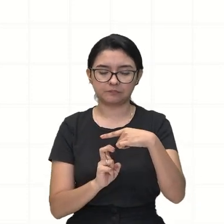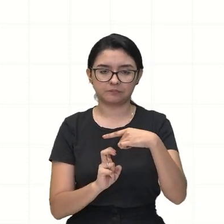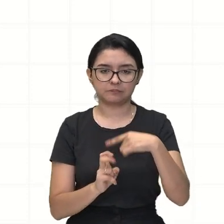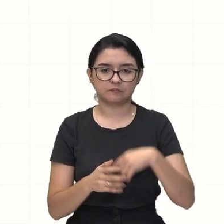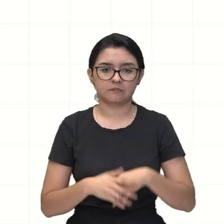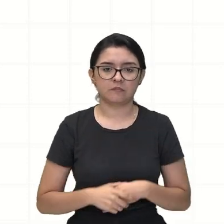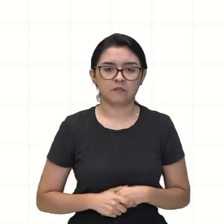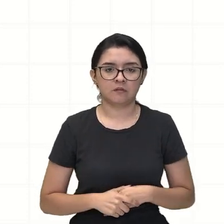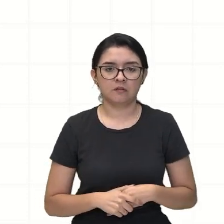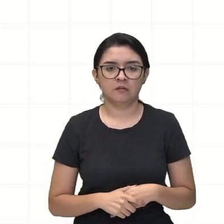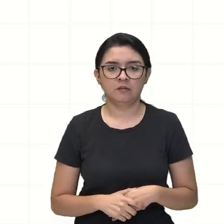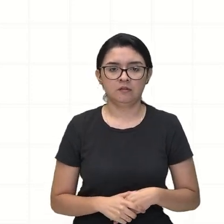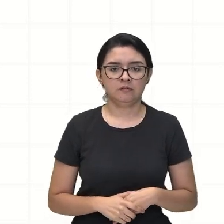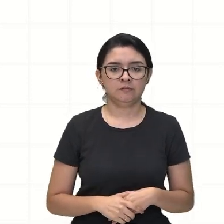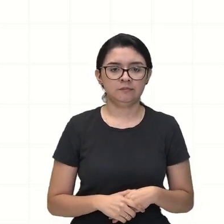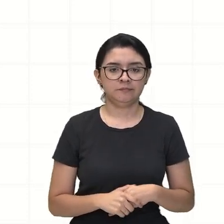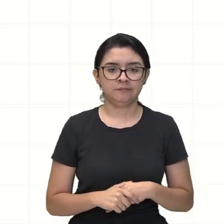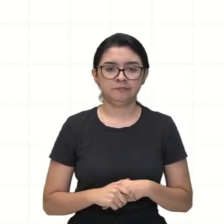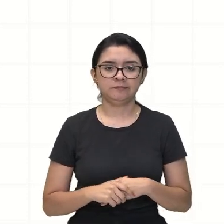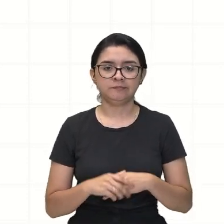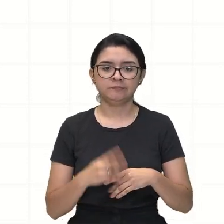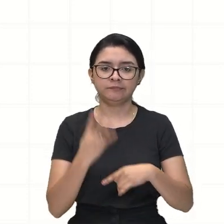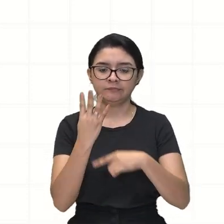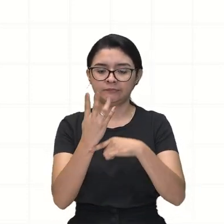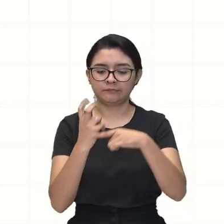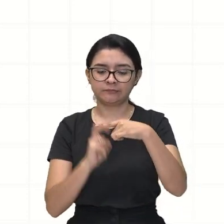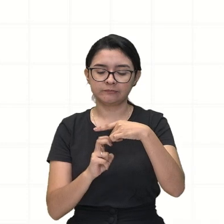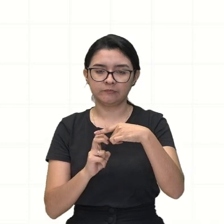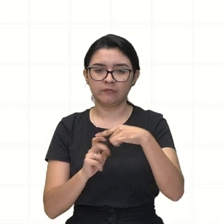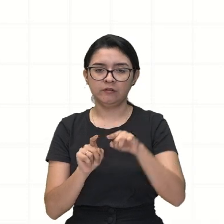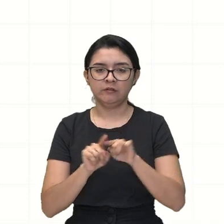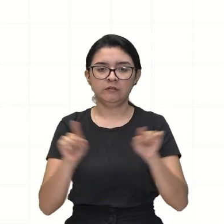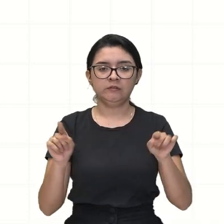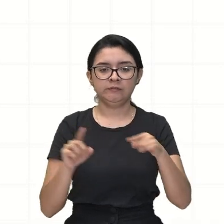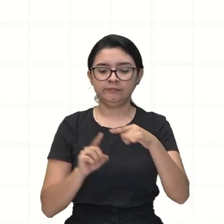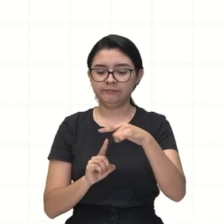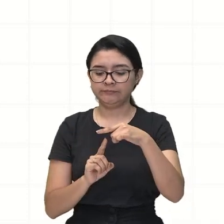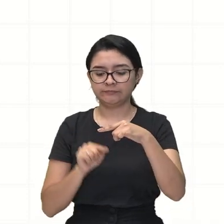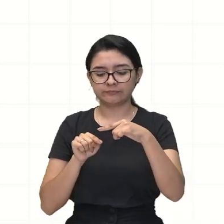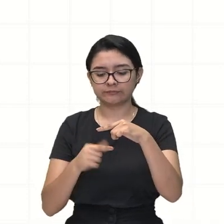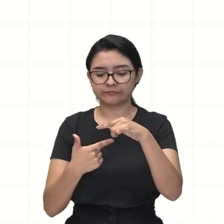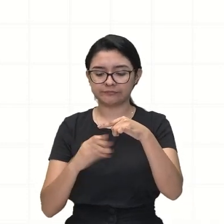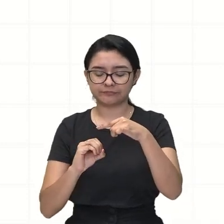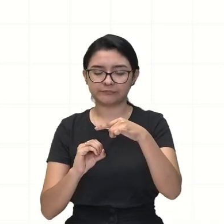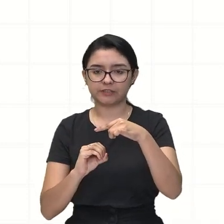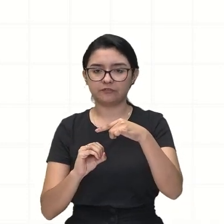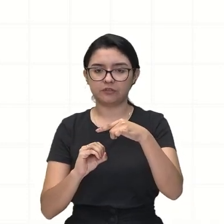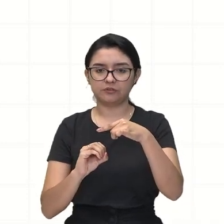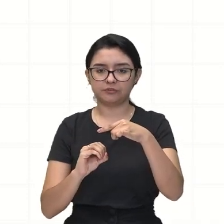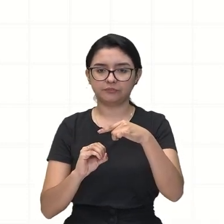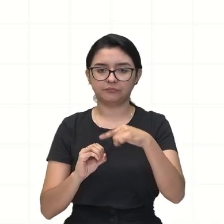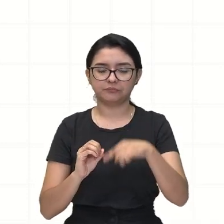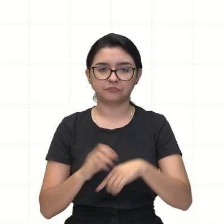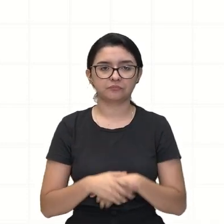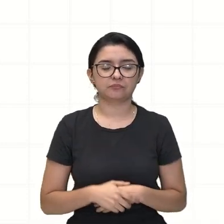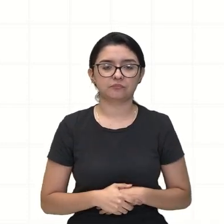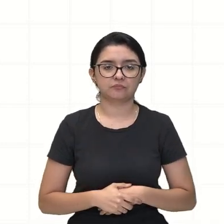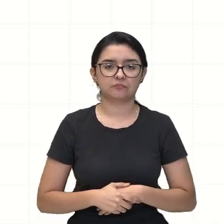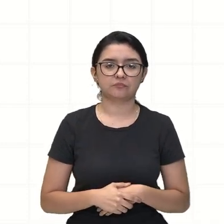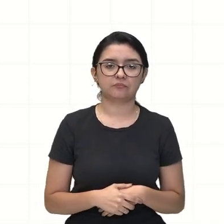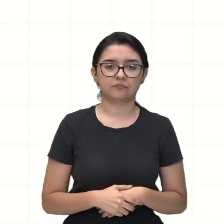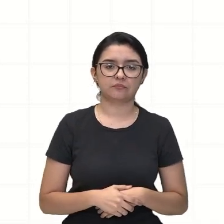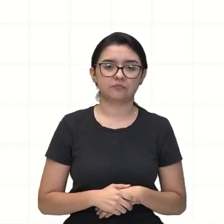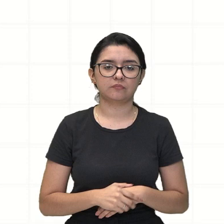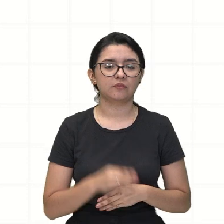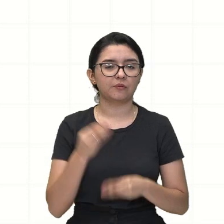uma fração equivalente a 4/5, só que o denominador tem que ser igual a quanto? A 20. Como